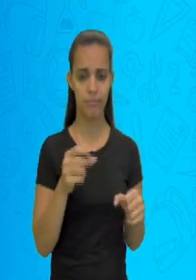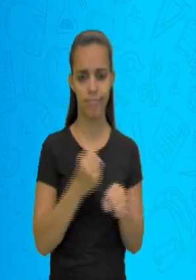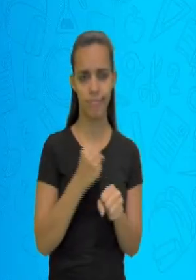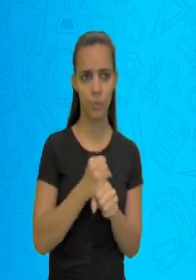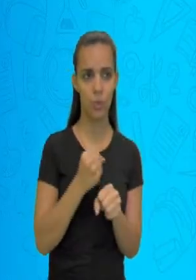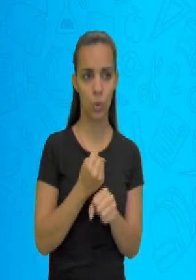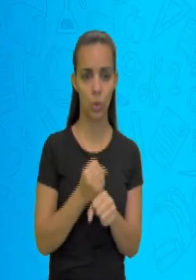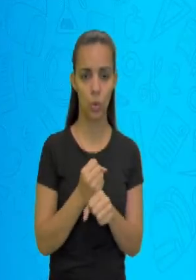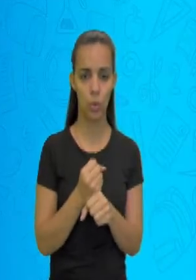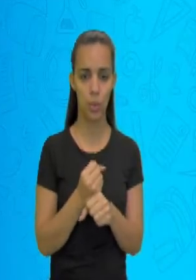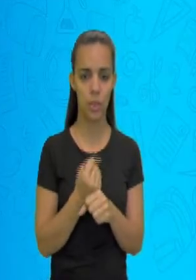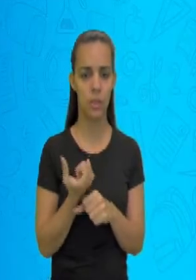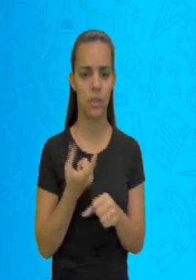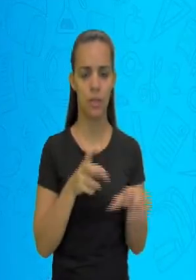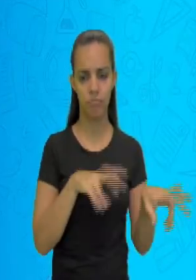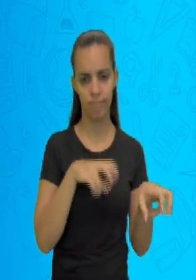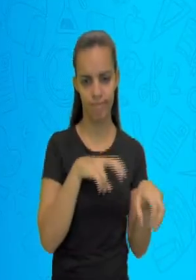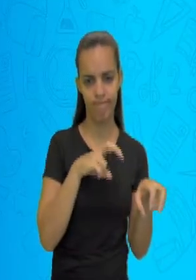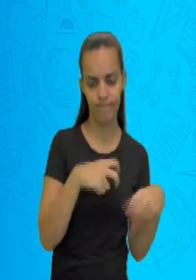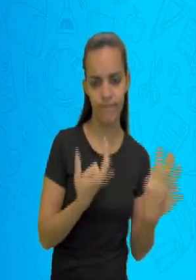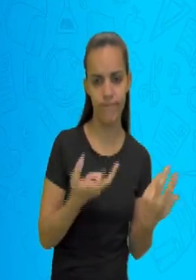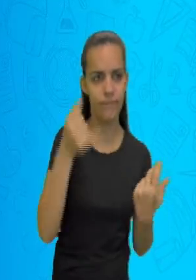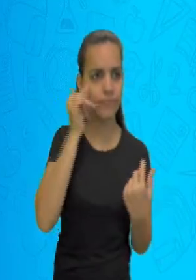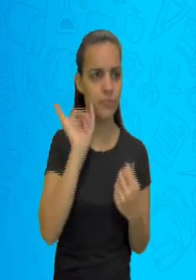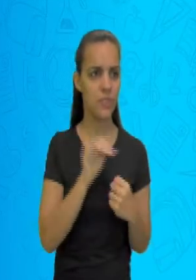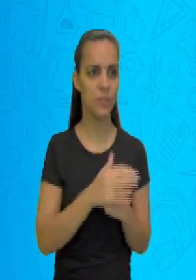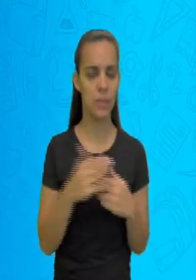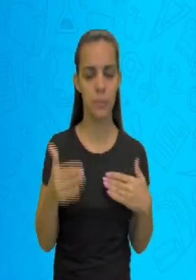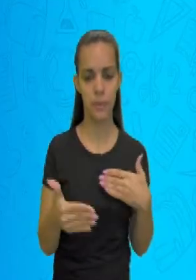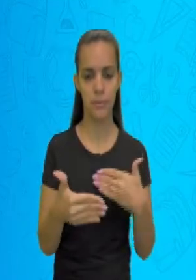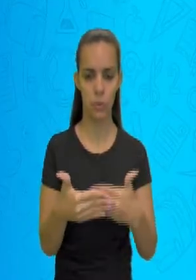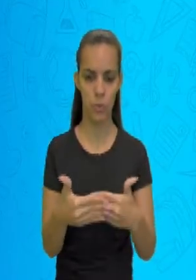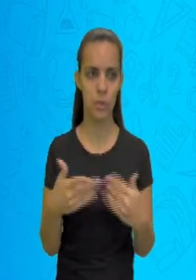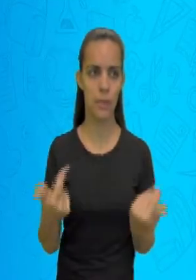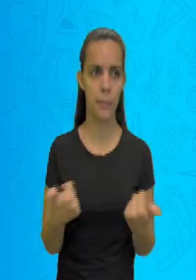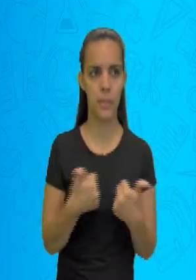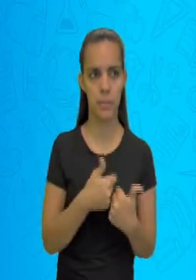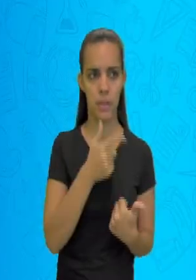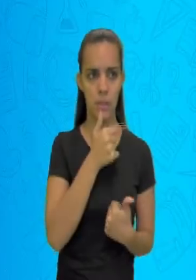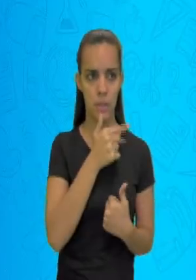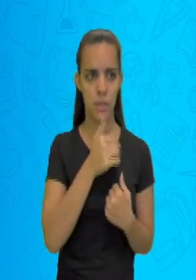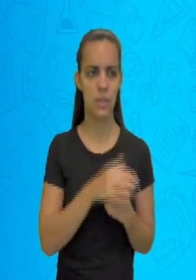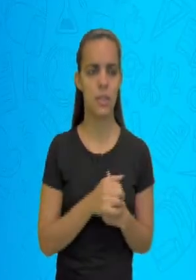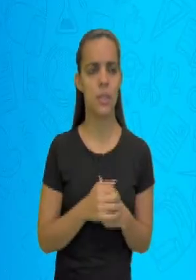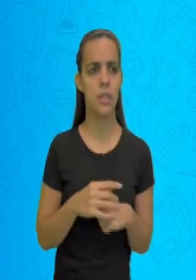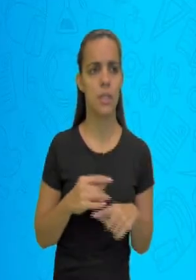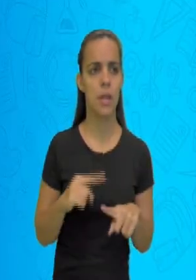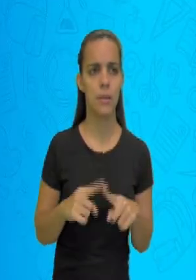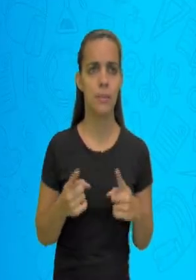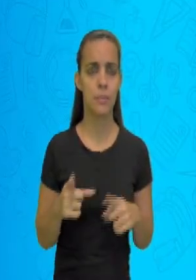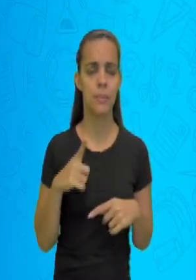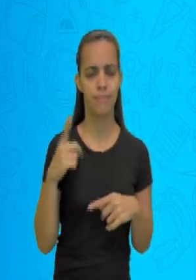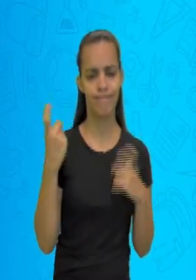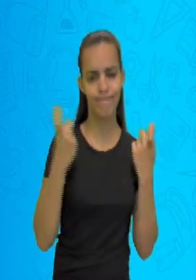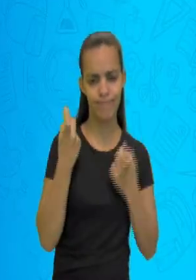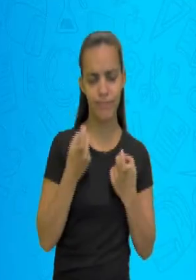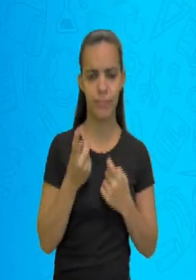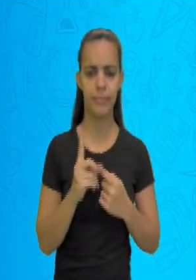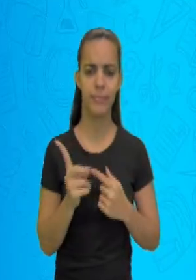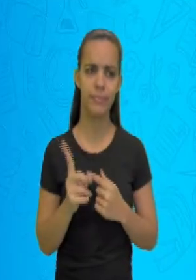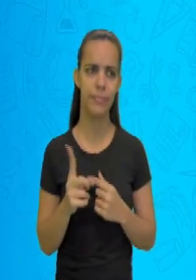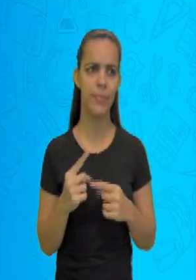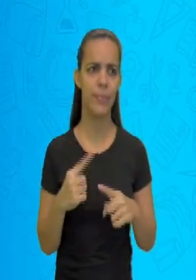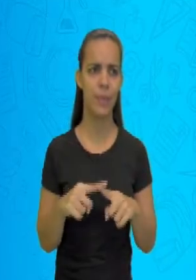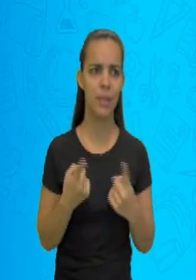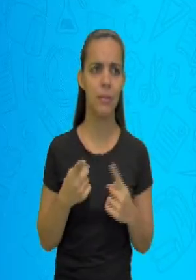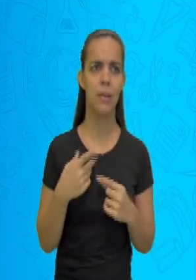distantes da cidade. E aí sim é preciso preocupar com isso, porque senão a gente tem muita dificuldade em conseguir a água